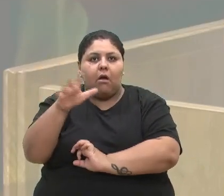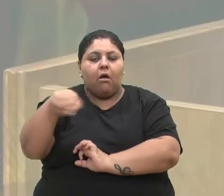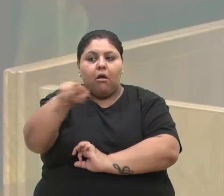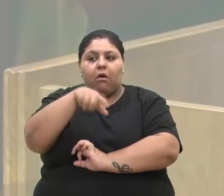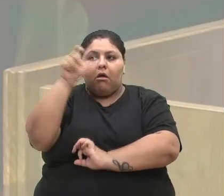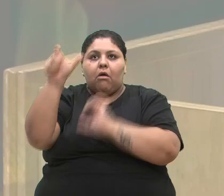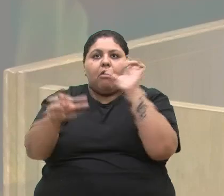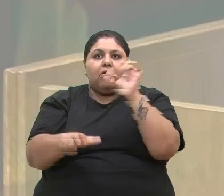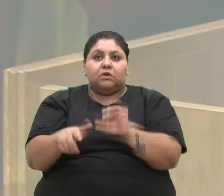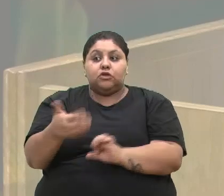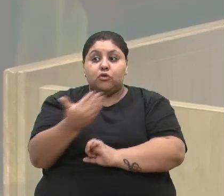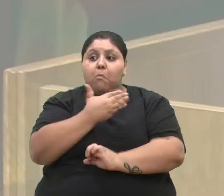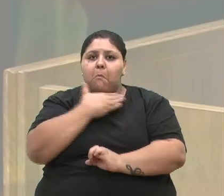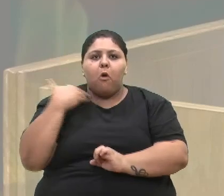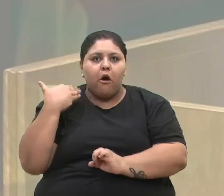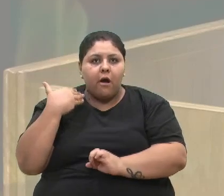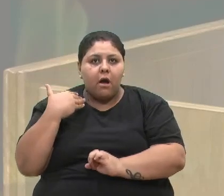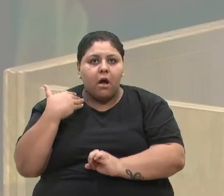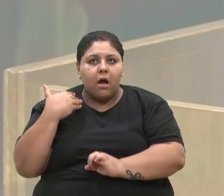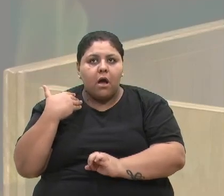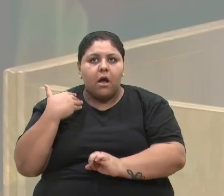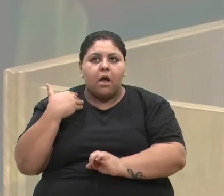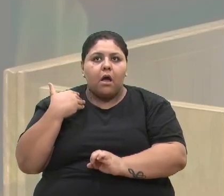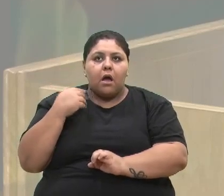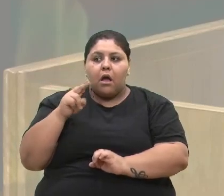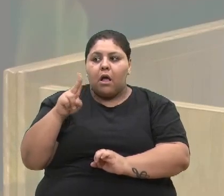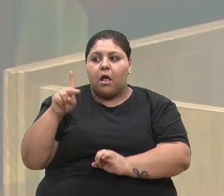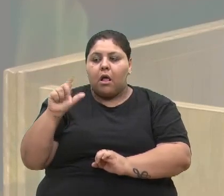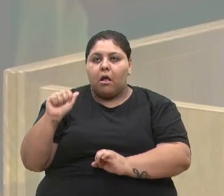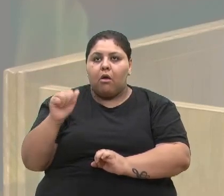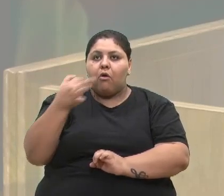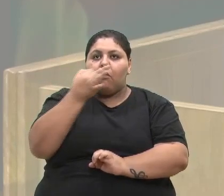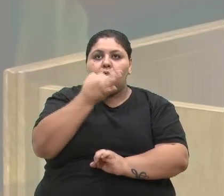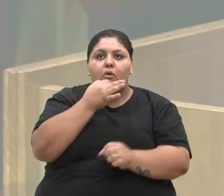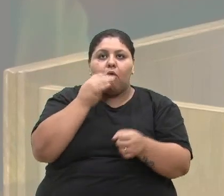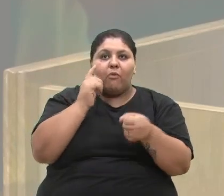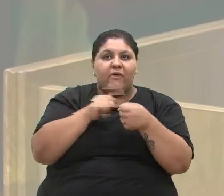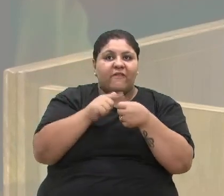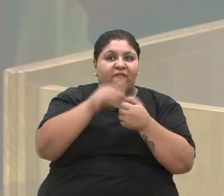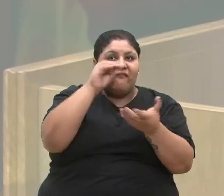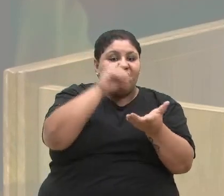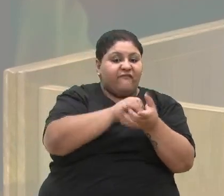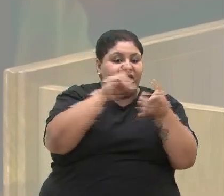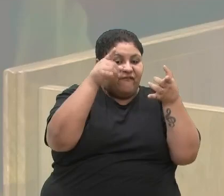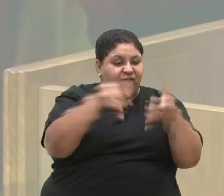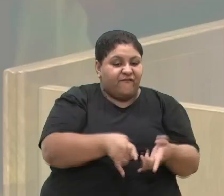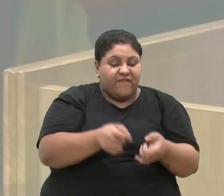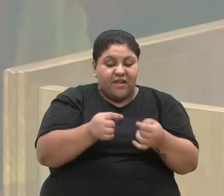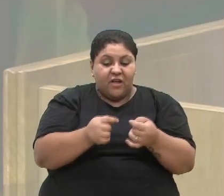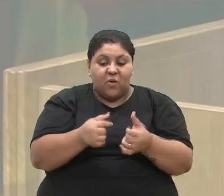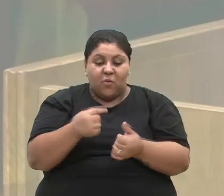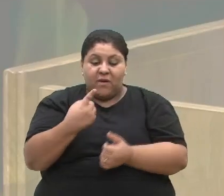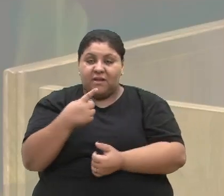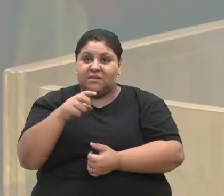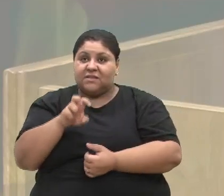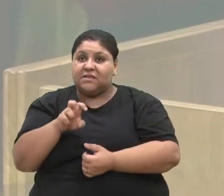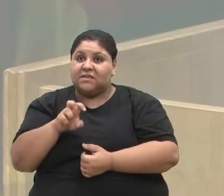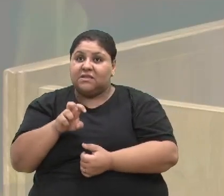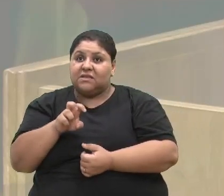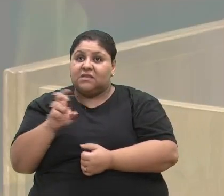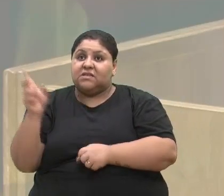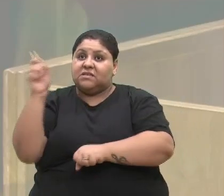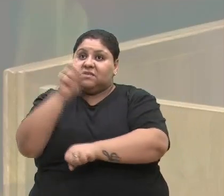pessoas morrendo nas UPAs da nossa cidade por falta de leitos. Tem pessoas há quase 15 dias esperando um leito na